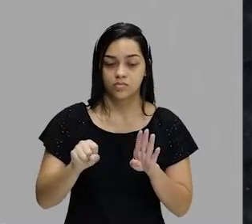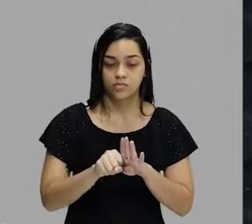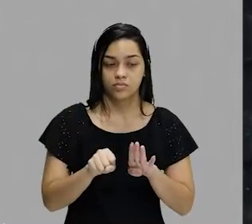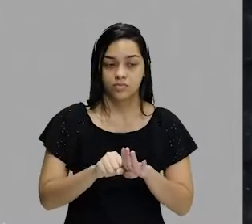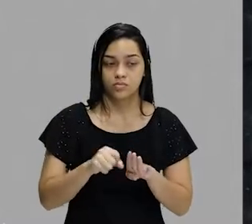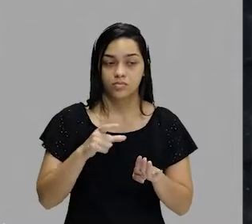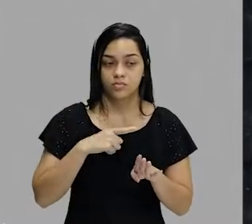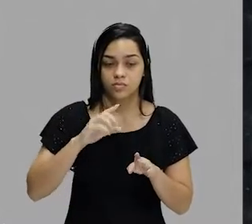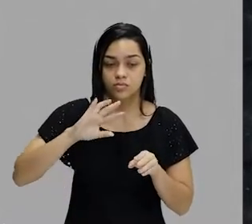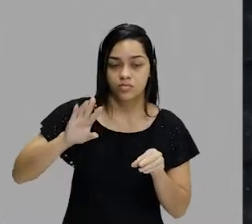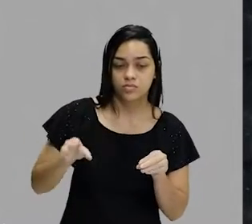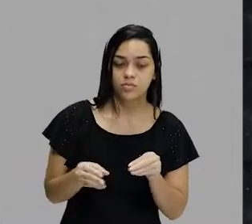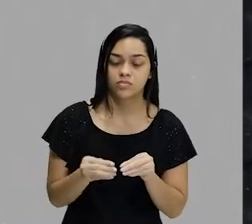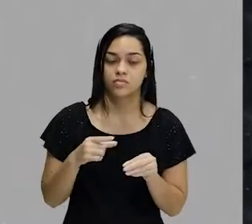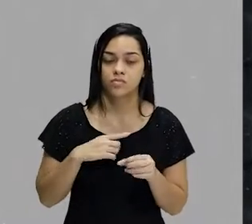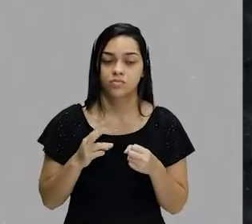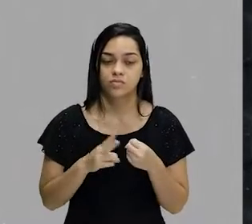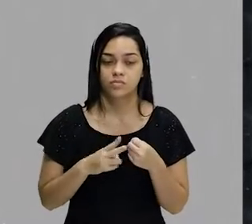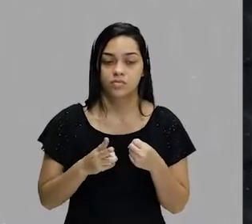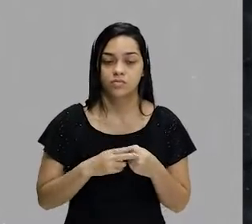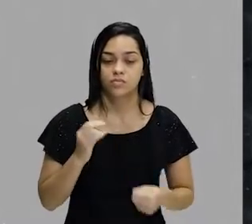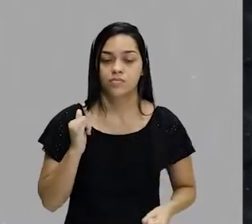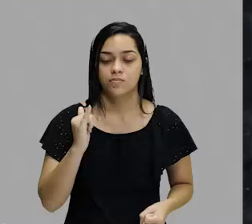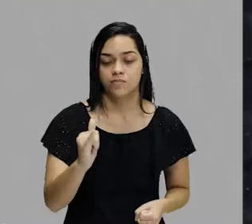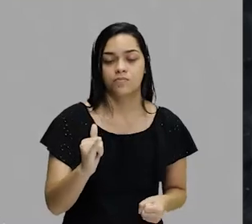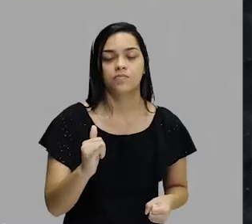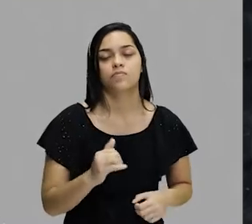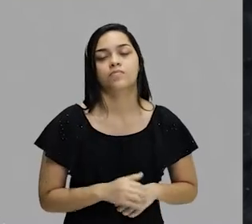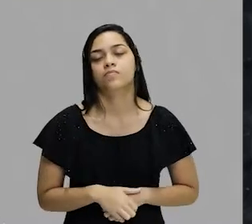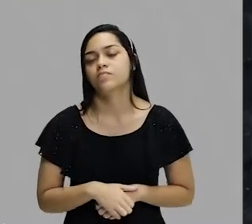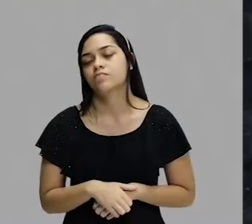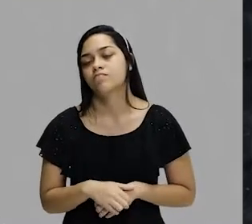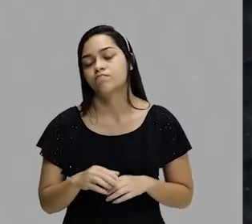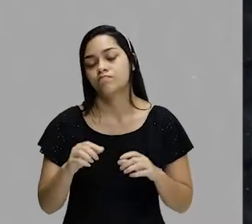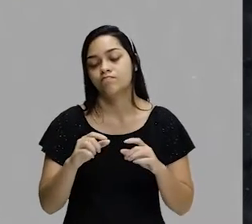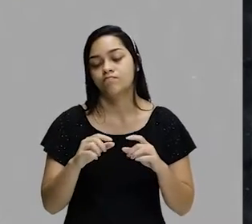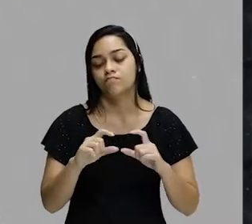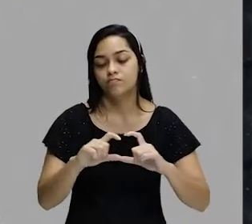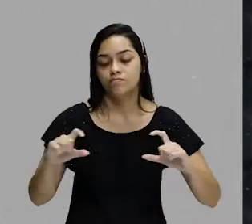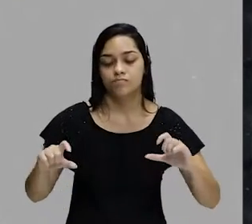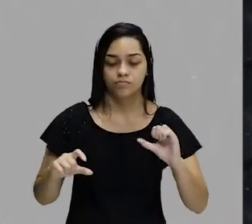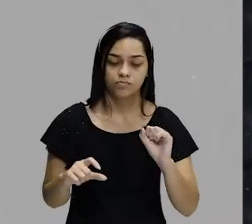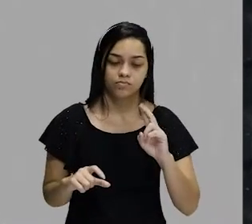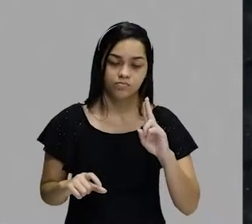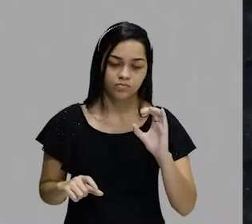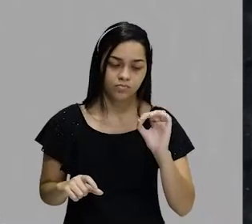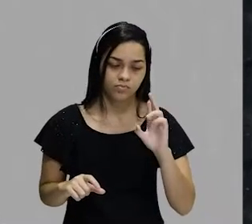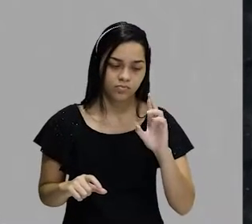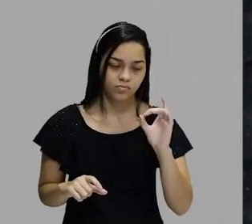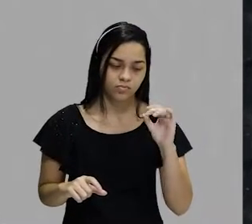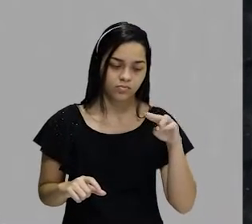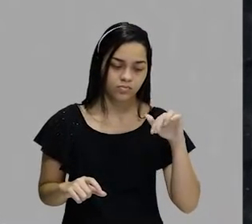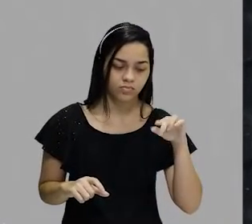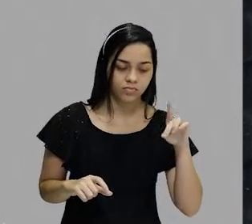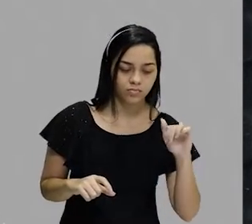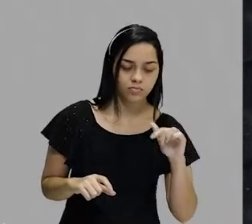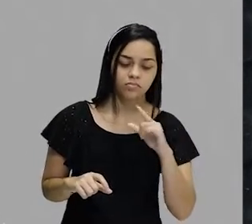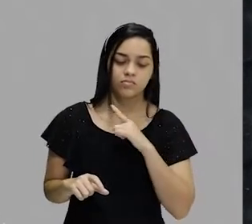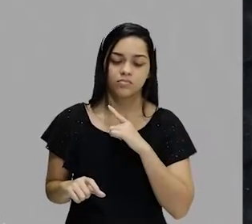é o complemento do verbo dizer. Então, gente, a oração subordinada, ela vem sempre como